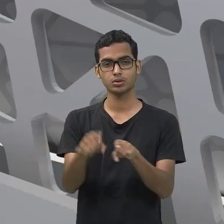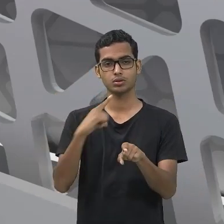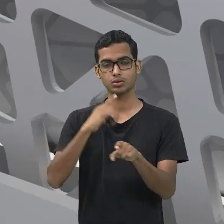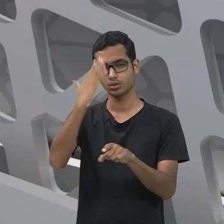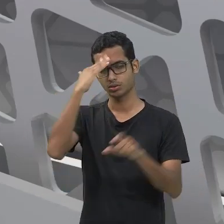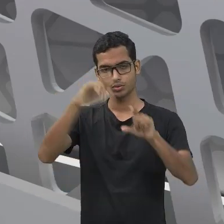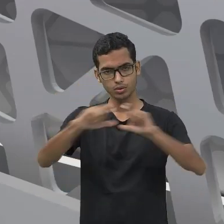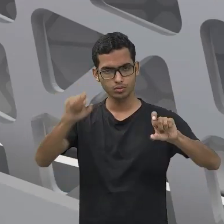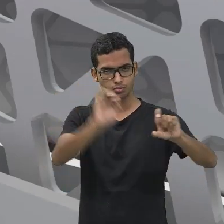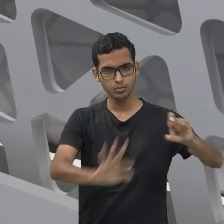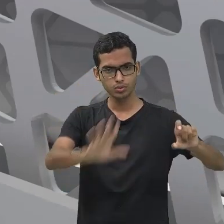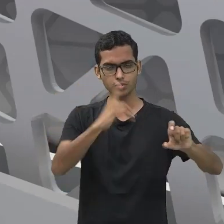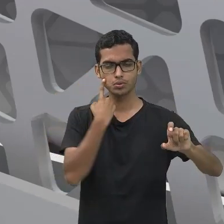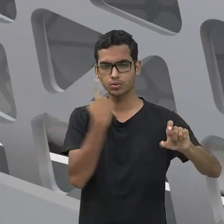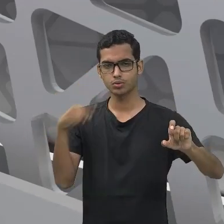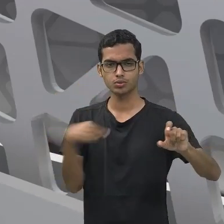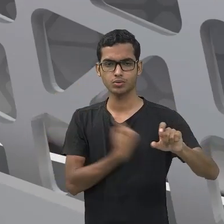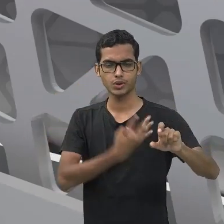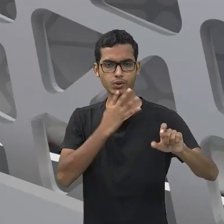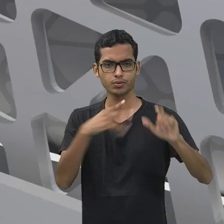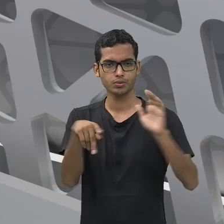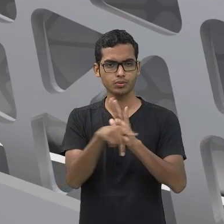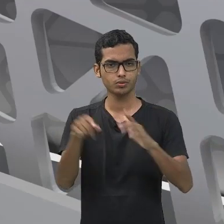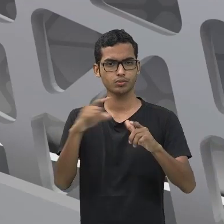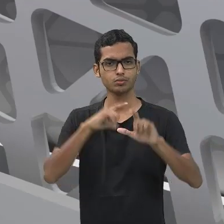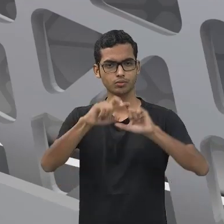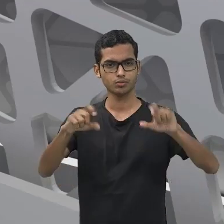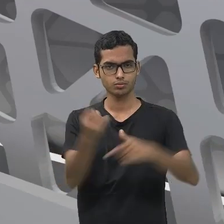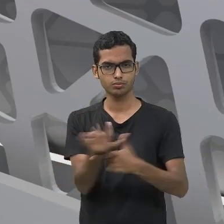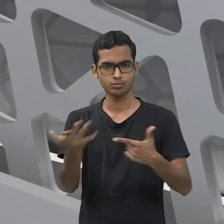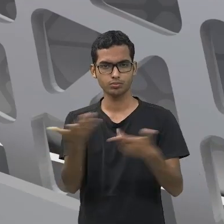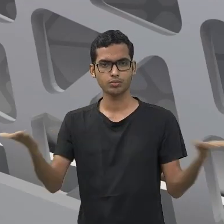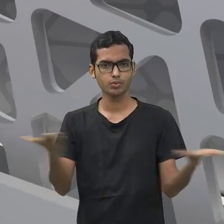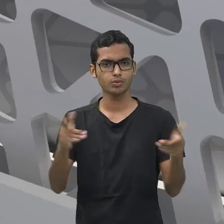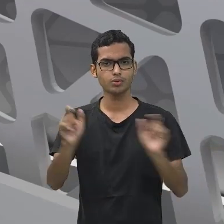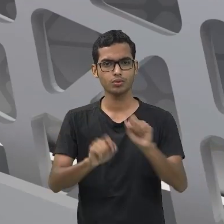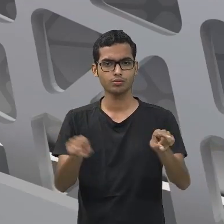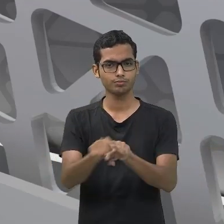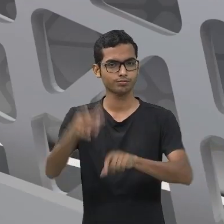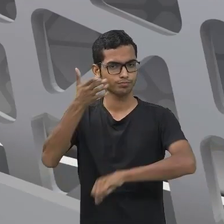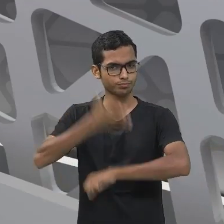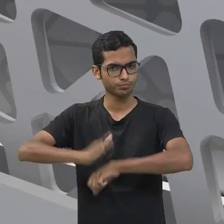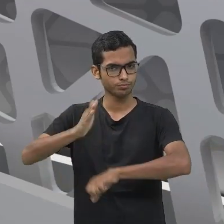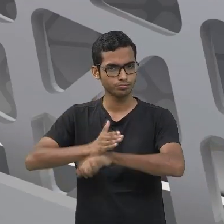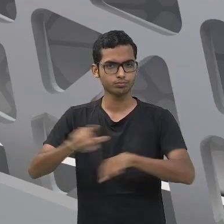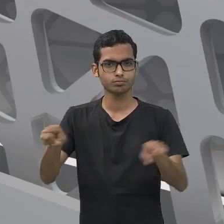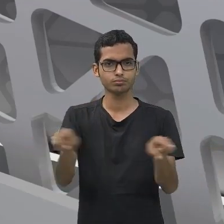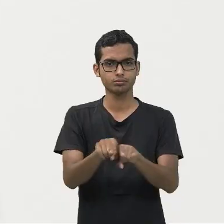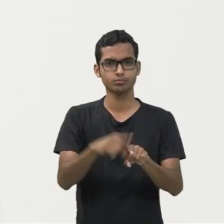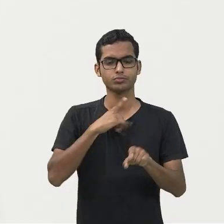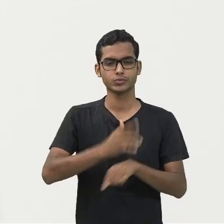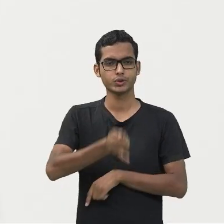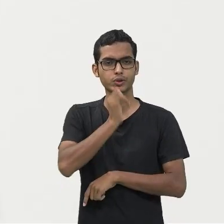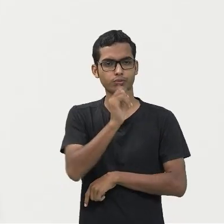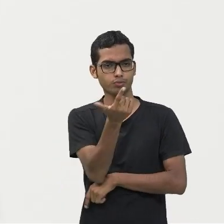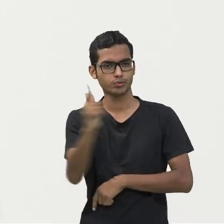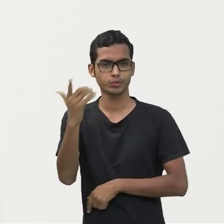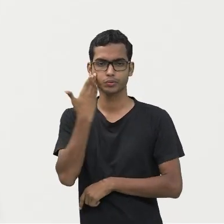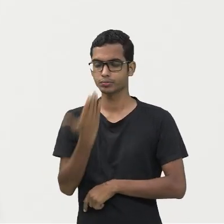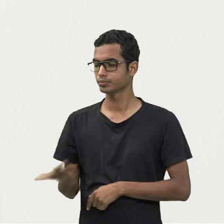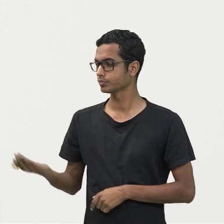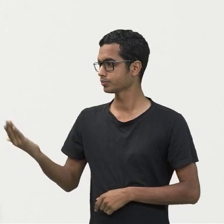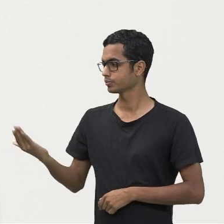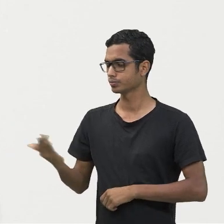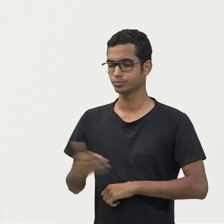geral, que é o que a gente chama de fórmula algébrica. Vamos agora praticar um pouquinho em um exemplo. Vamos lá.